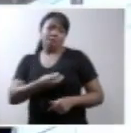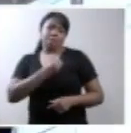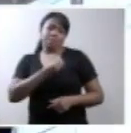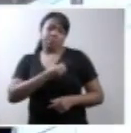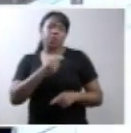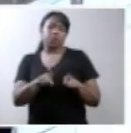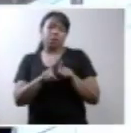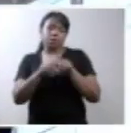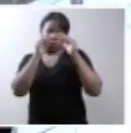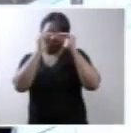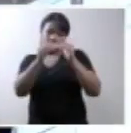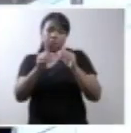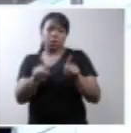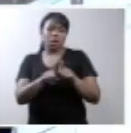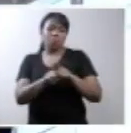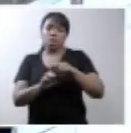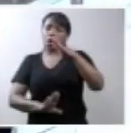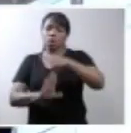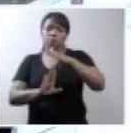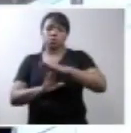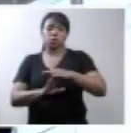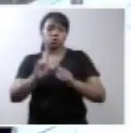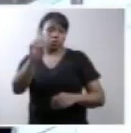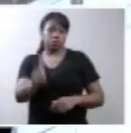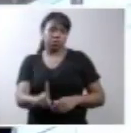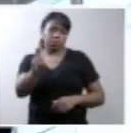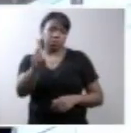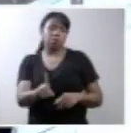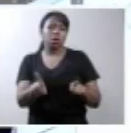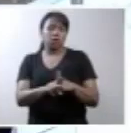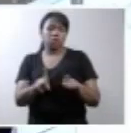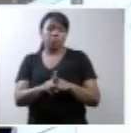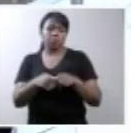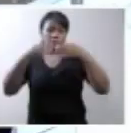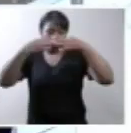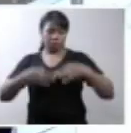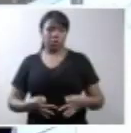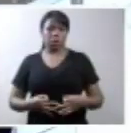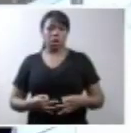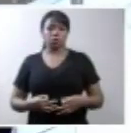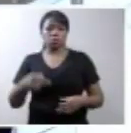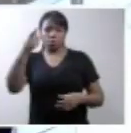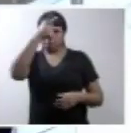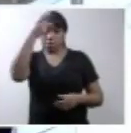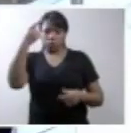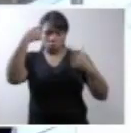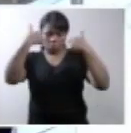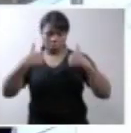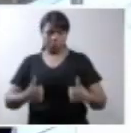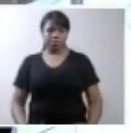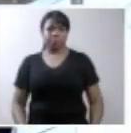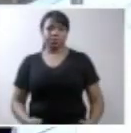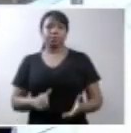a reduzida expectativa de vida não limita os seus direitos e a sua dignidade